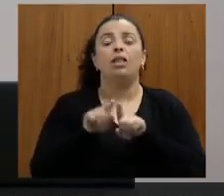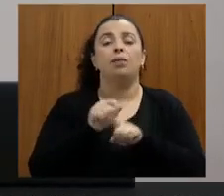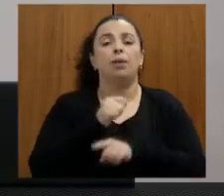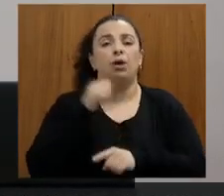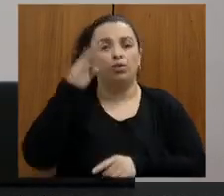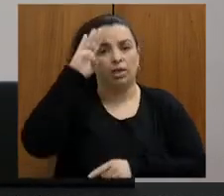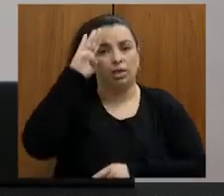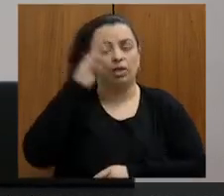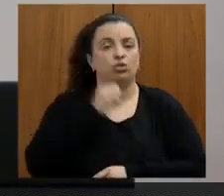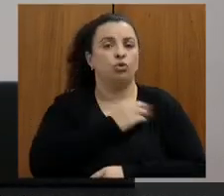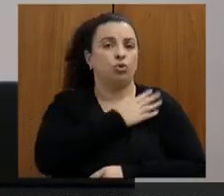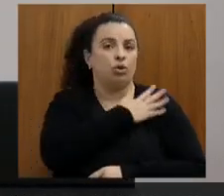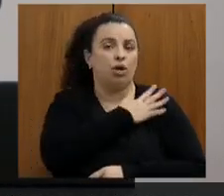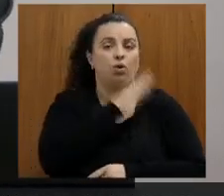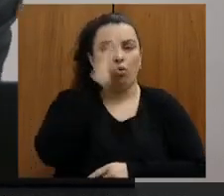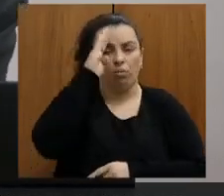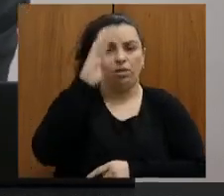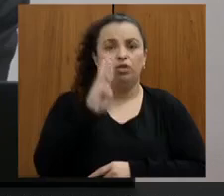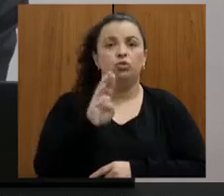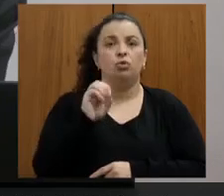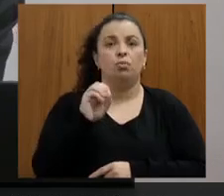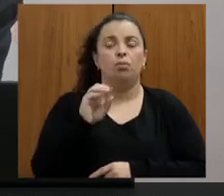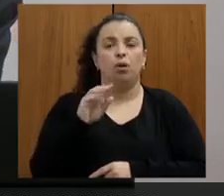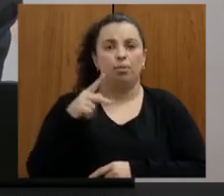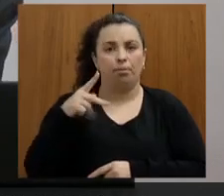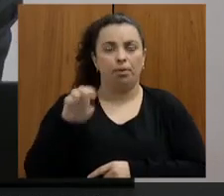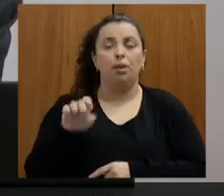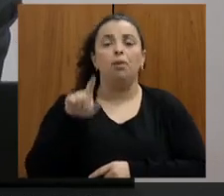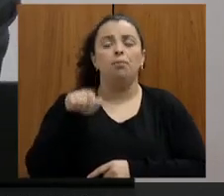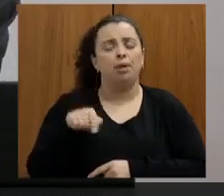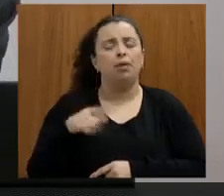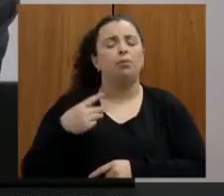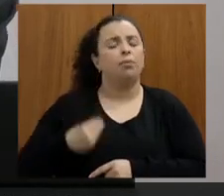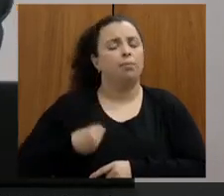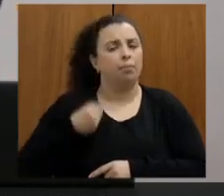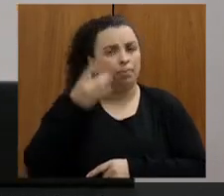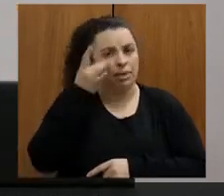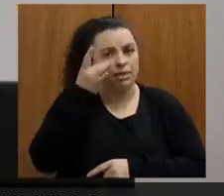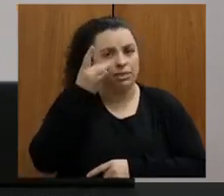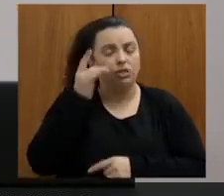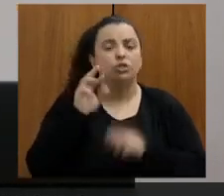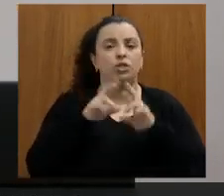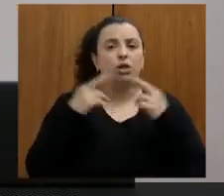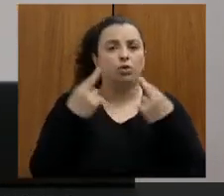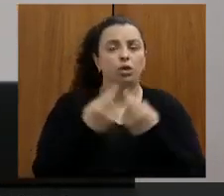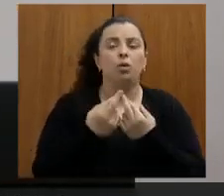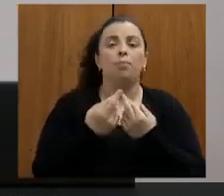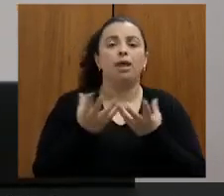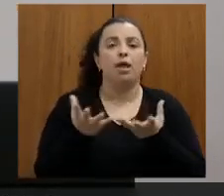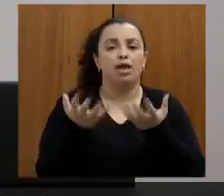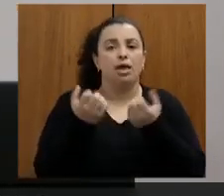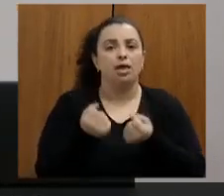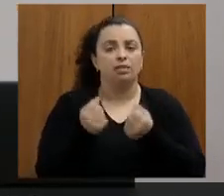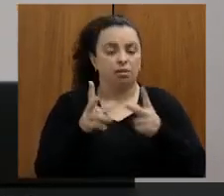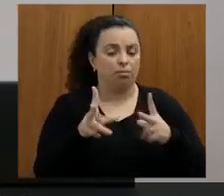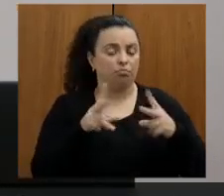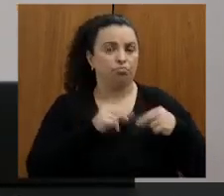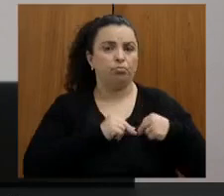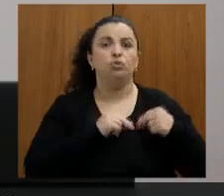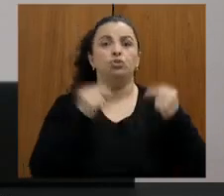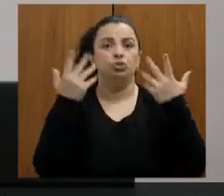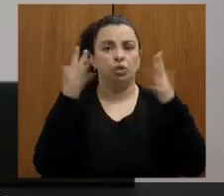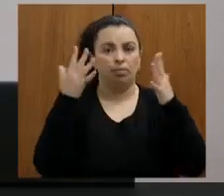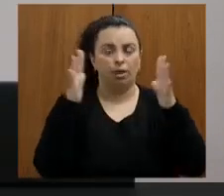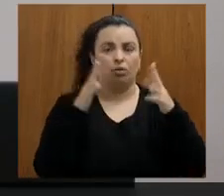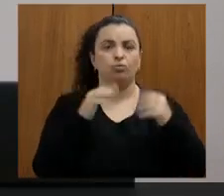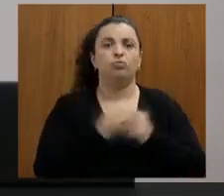BOPE para que possa estar presente na reunião para a merecida entrega da Moção de aplausos polvilhe a